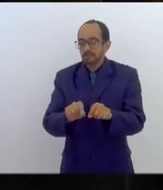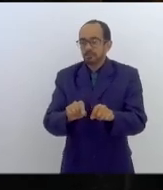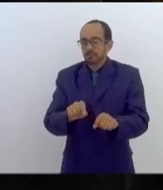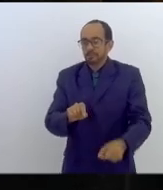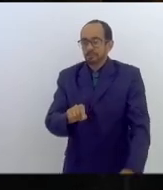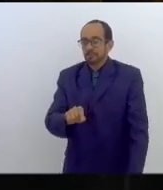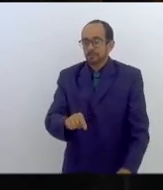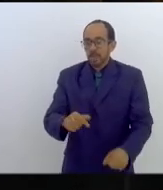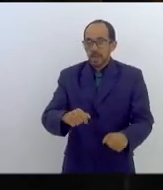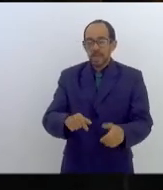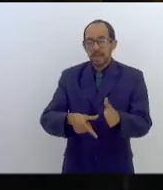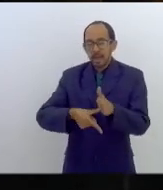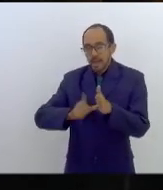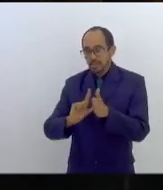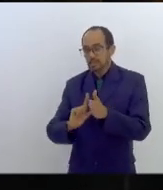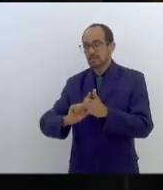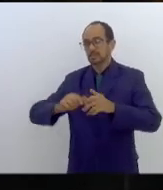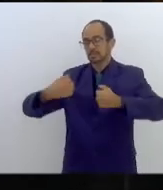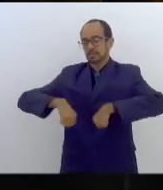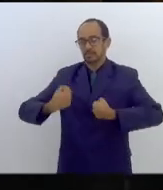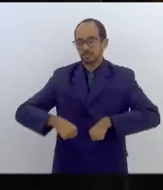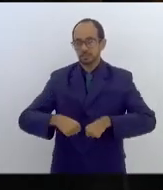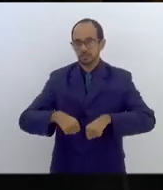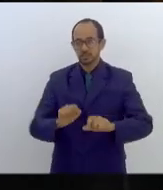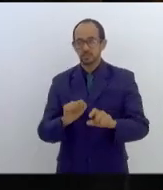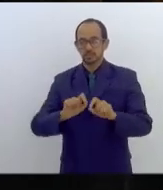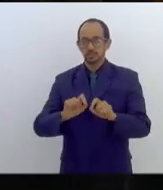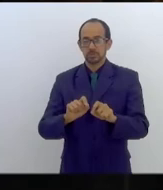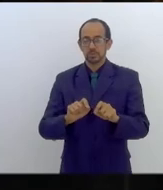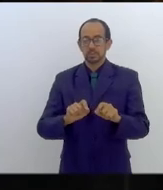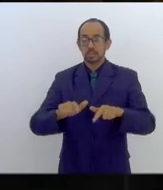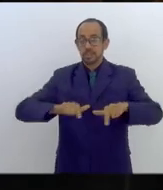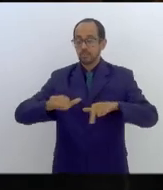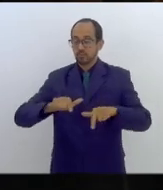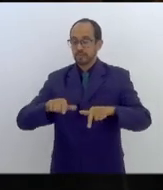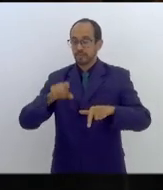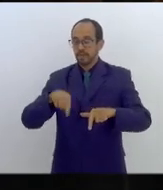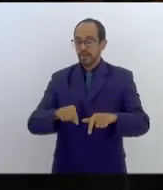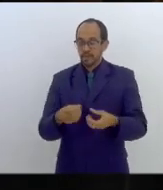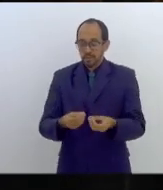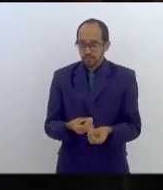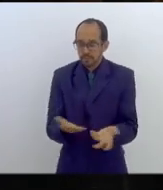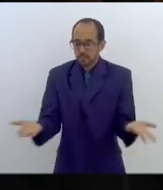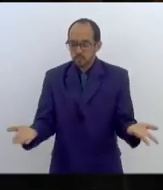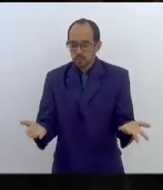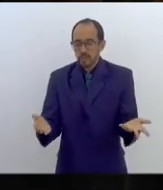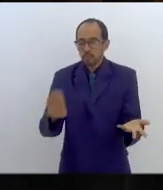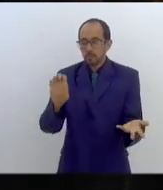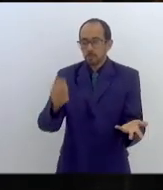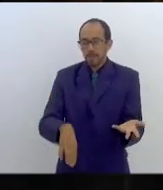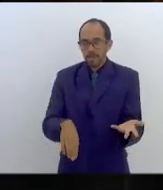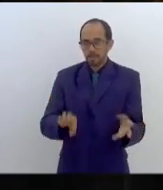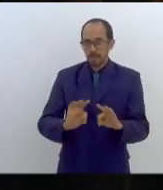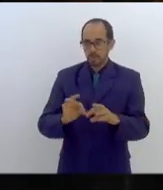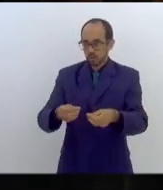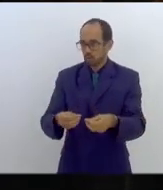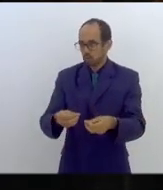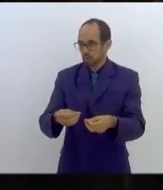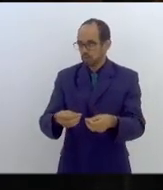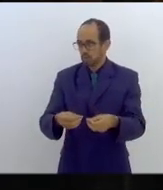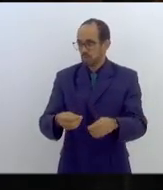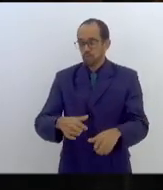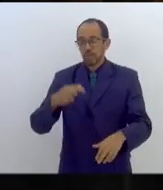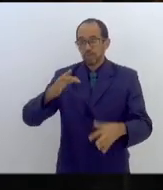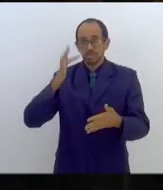é antever as necessidades em resumo servir é distribuir o bem para todos e tenho certeza que